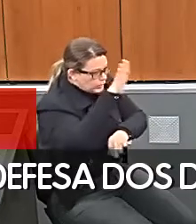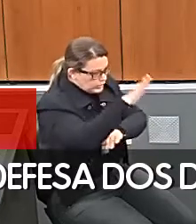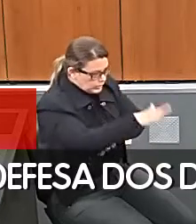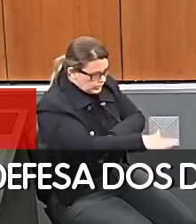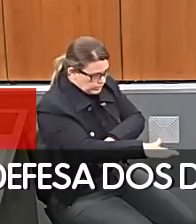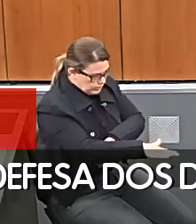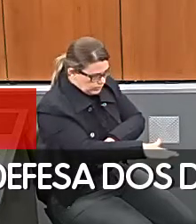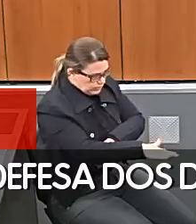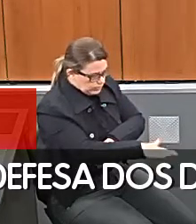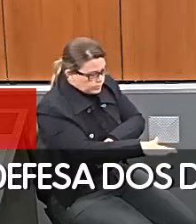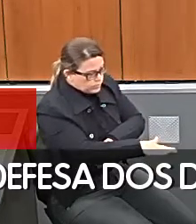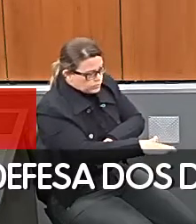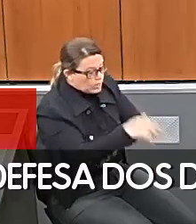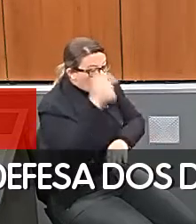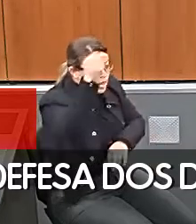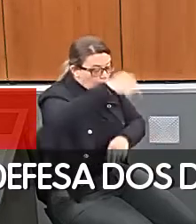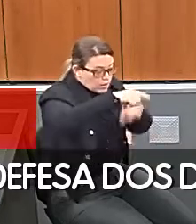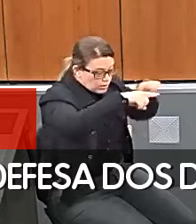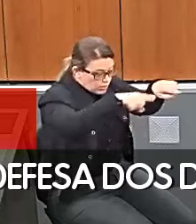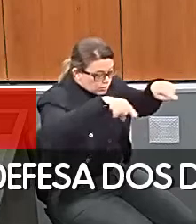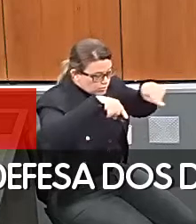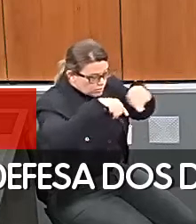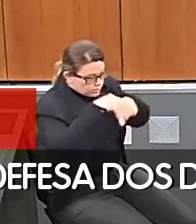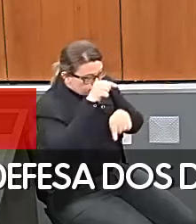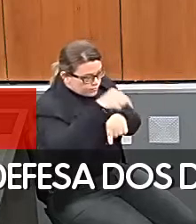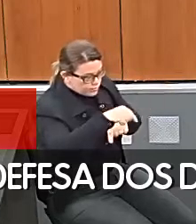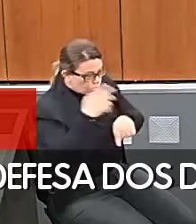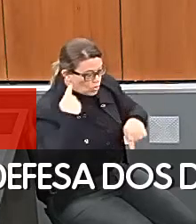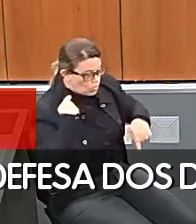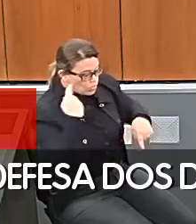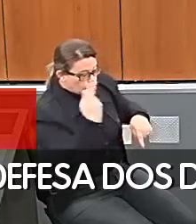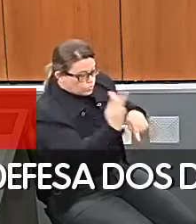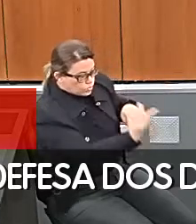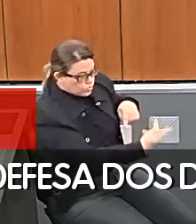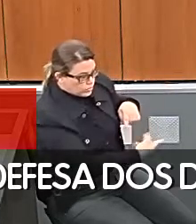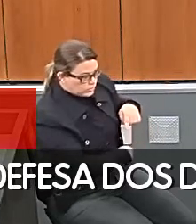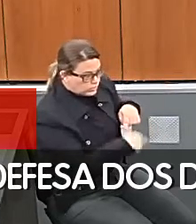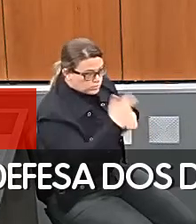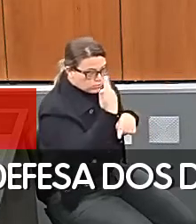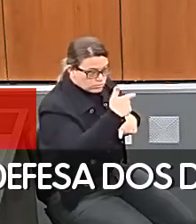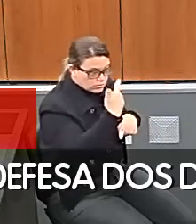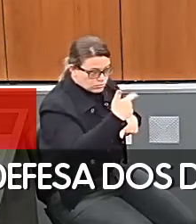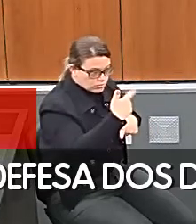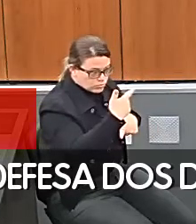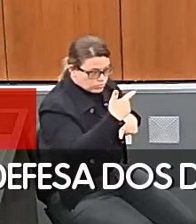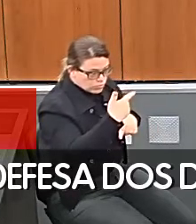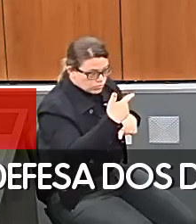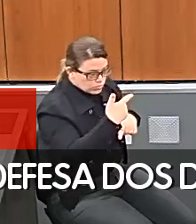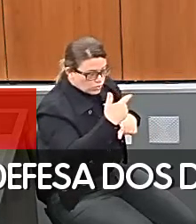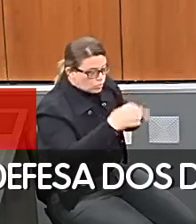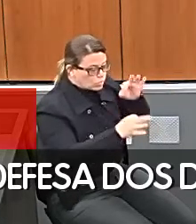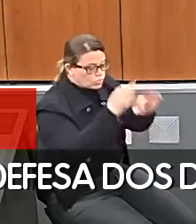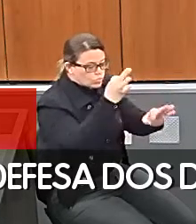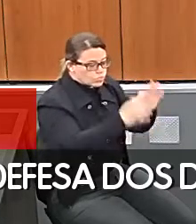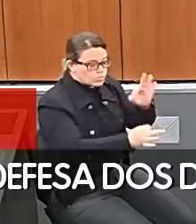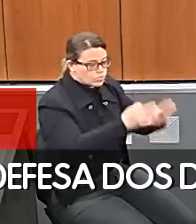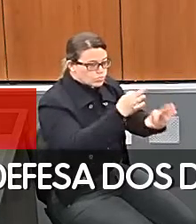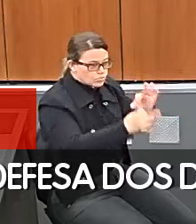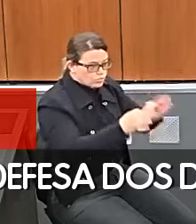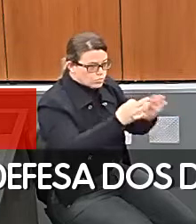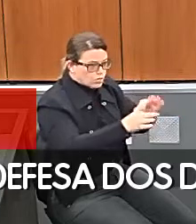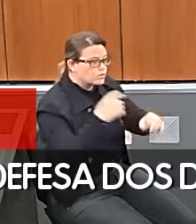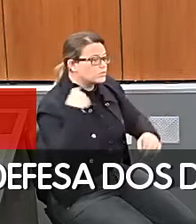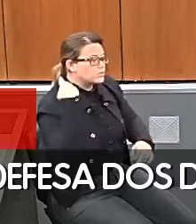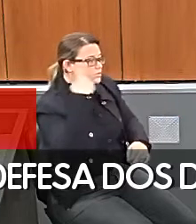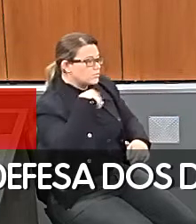local, estaremos recebendo a presidência, vice-presidência do Tribunal de Justiça de Minas Gerais. O Tribunal